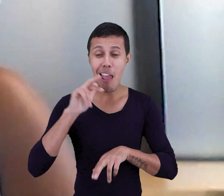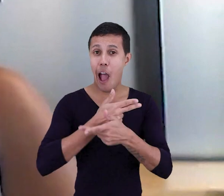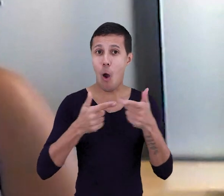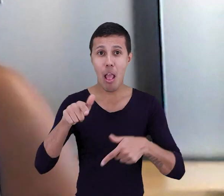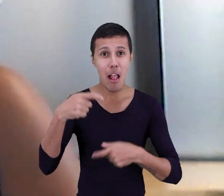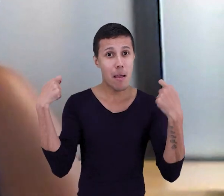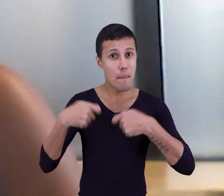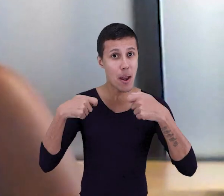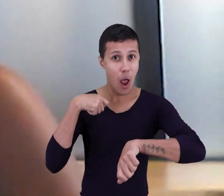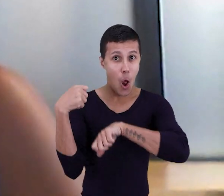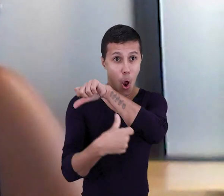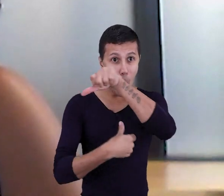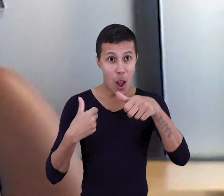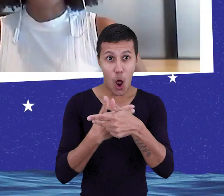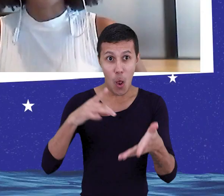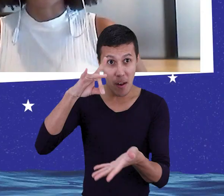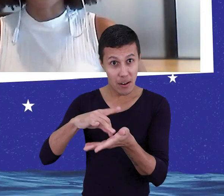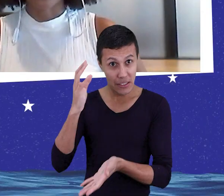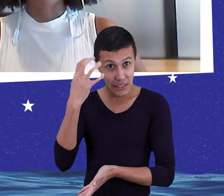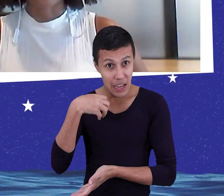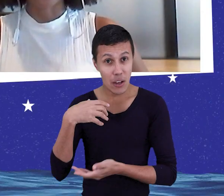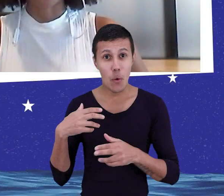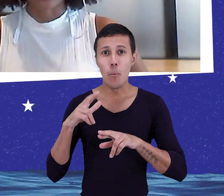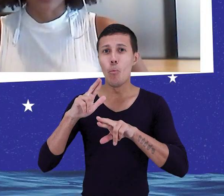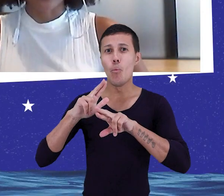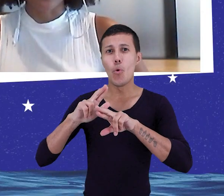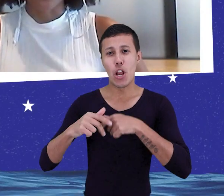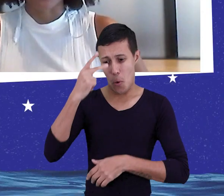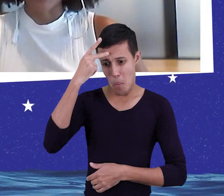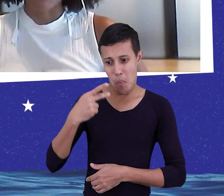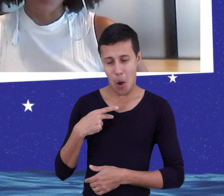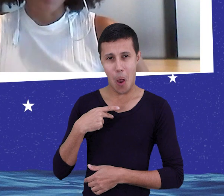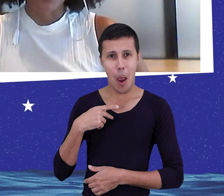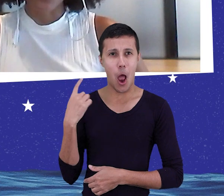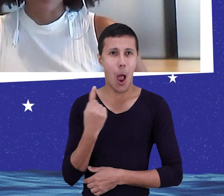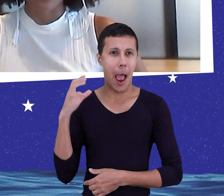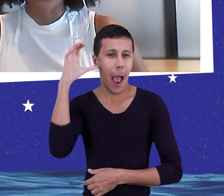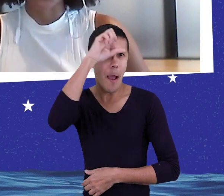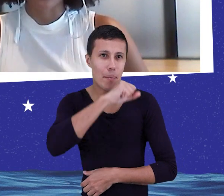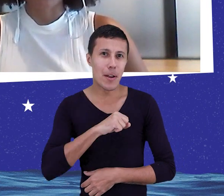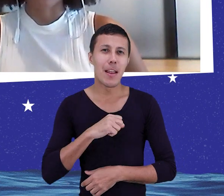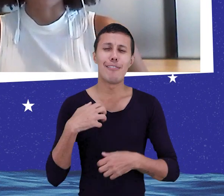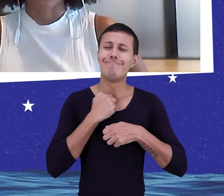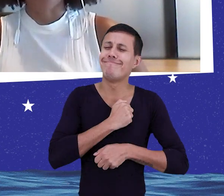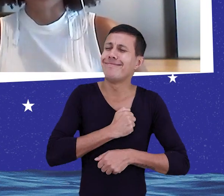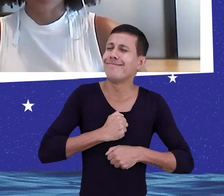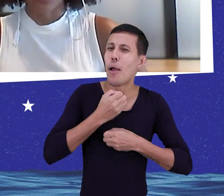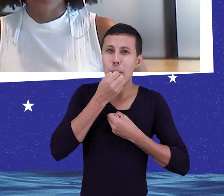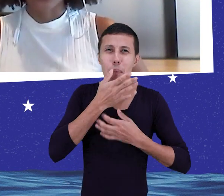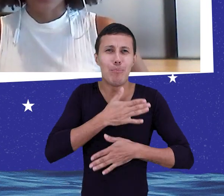seu cliente e transformar isso em algo real, né? Então você acaba sendo autodidata, né? Então, assim, para mim, pelo menos, é uma satisfação imensa,